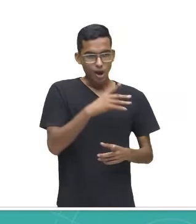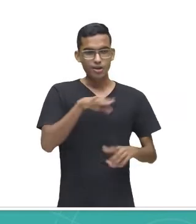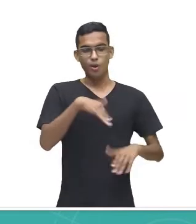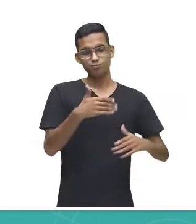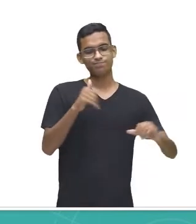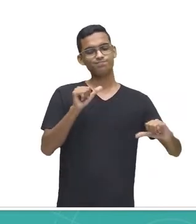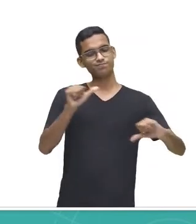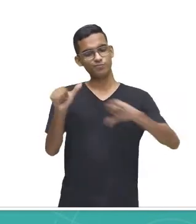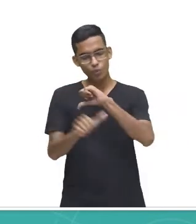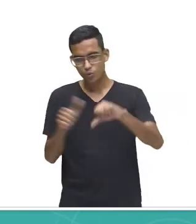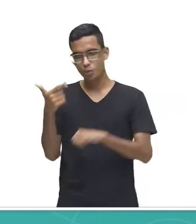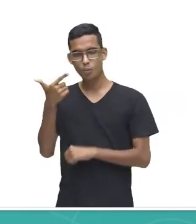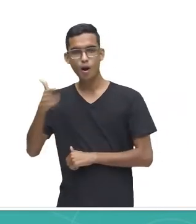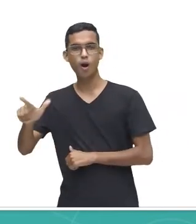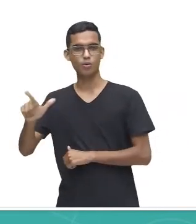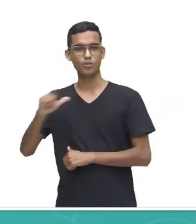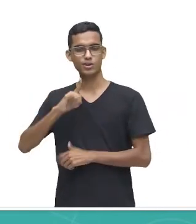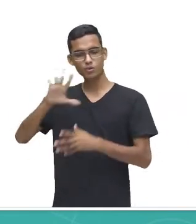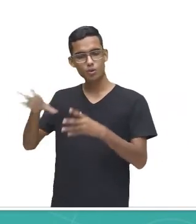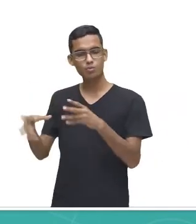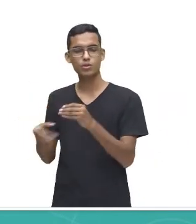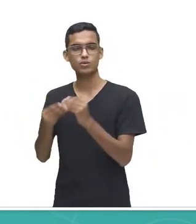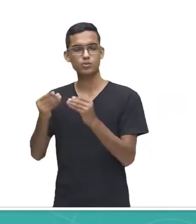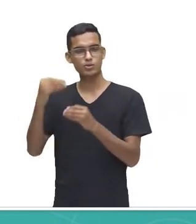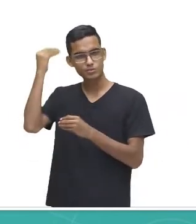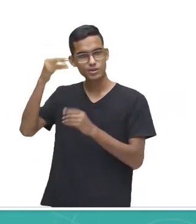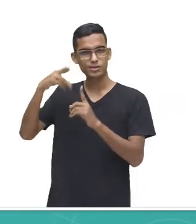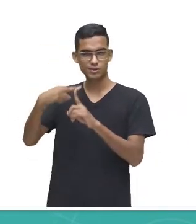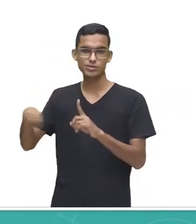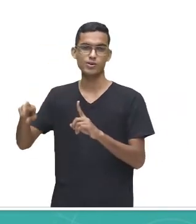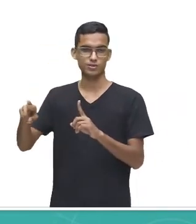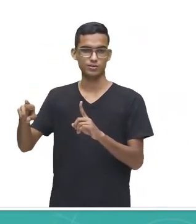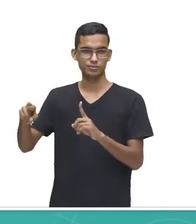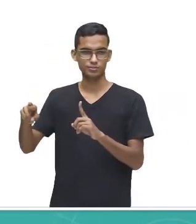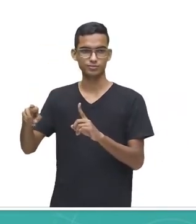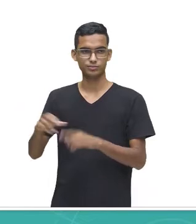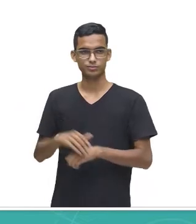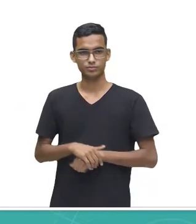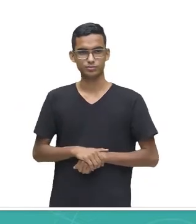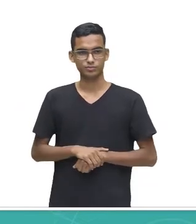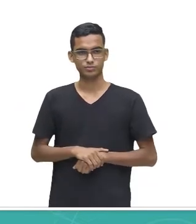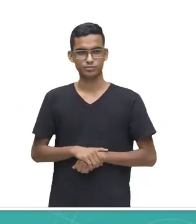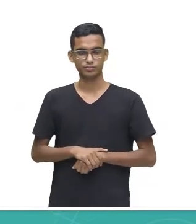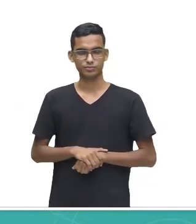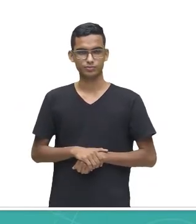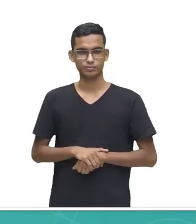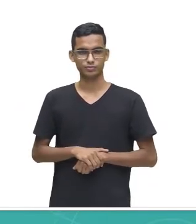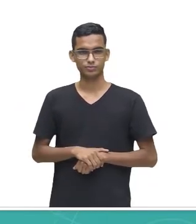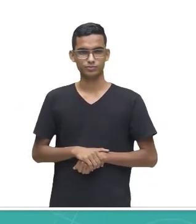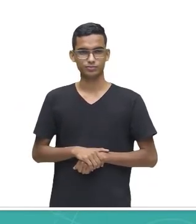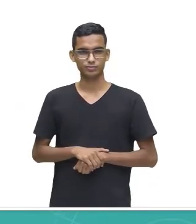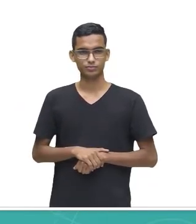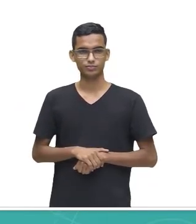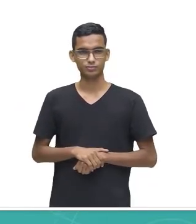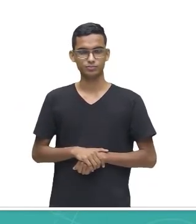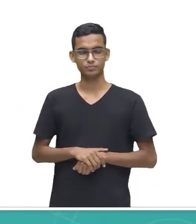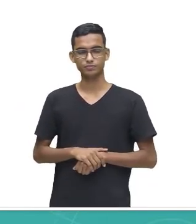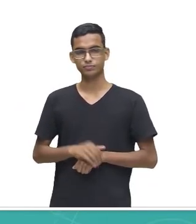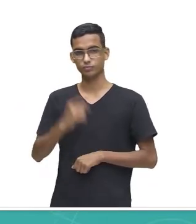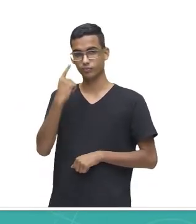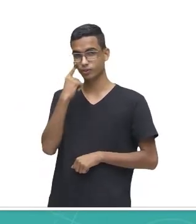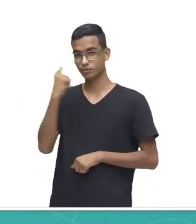Então acompanhe comigo aqui, a experiência religiosa e o fenômeno religioso. Próxima cartela. O